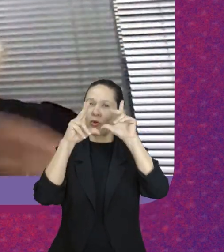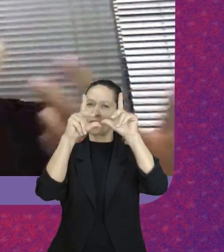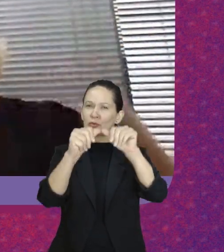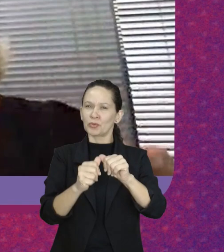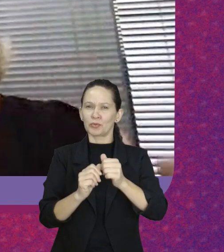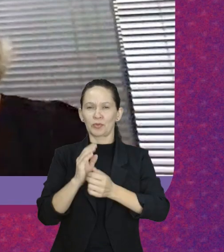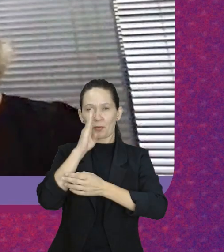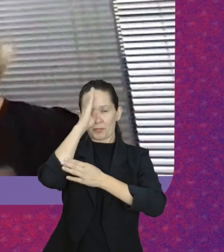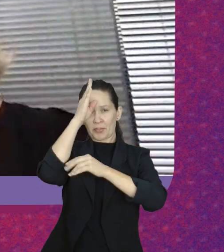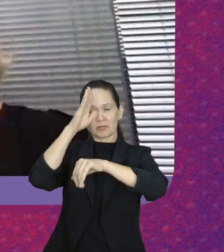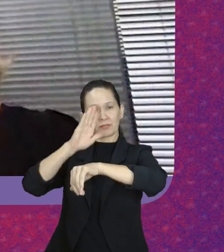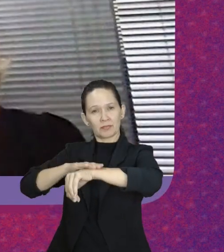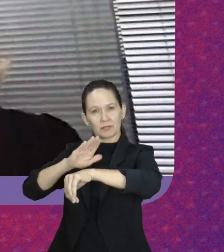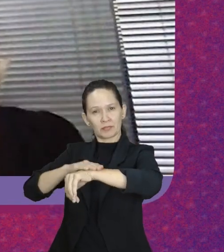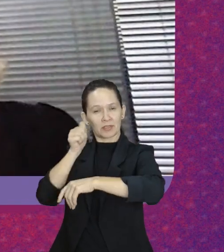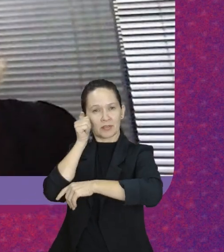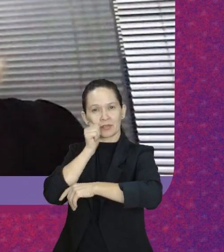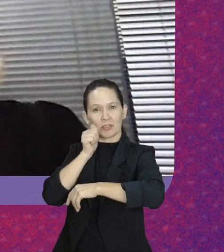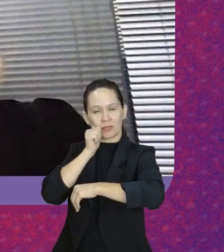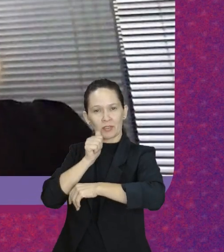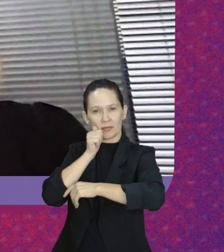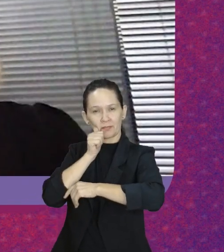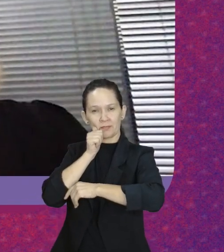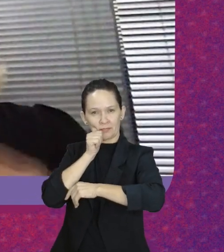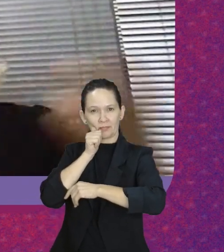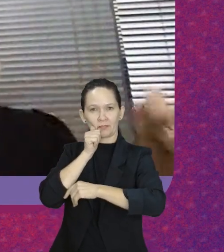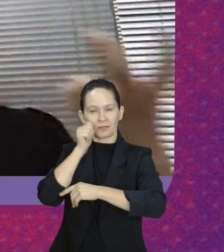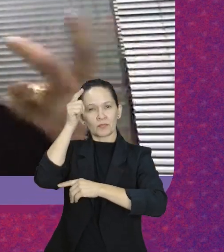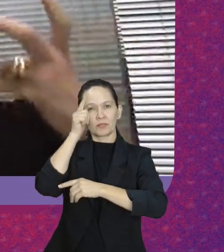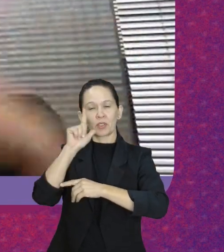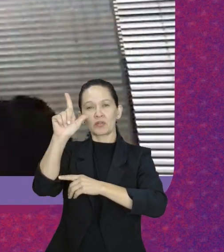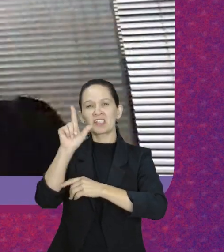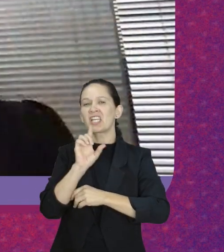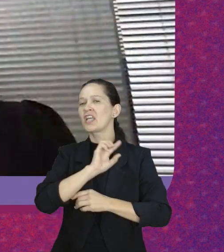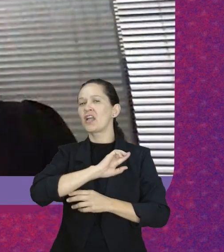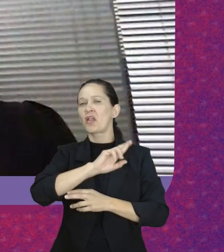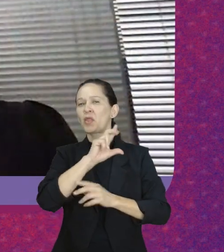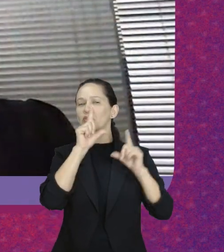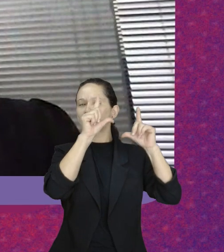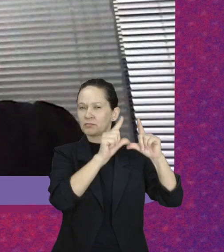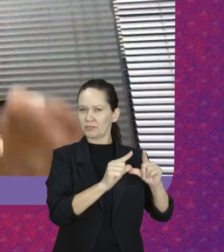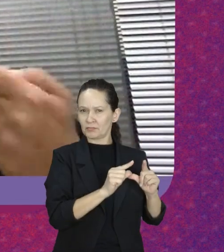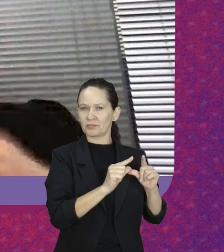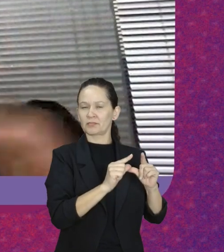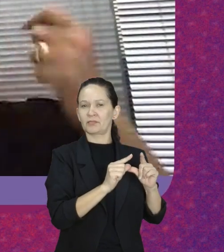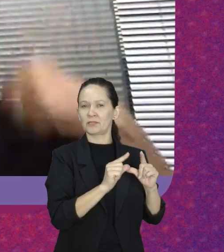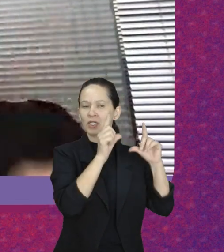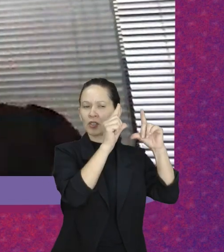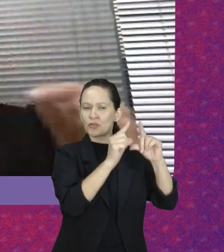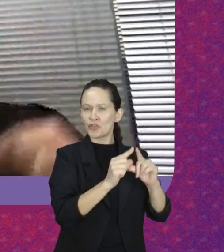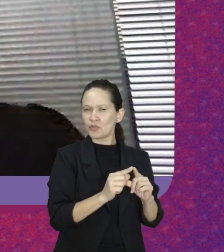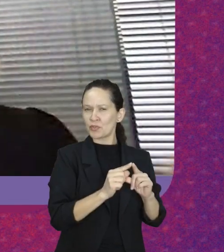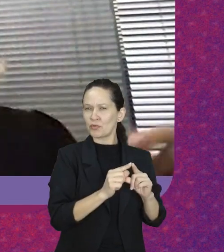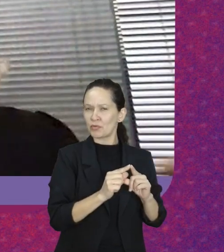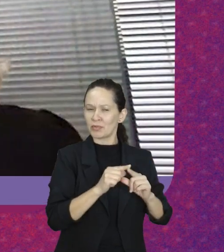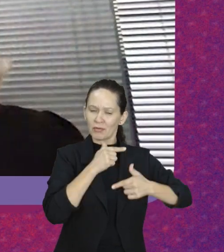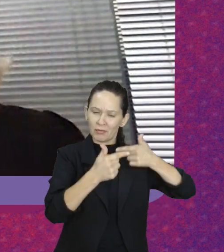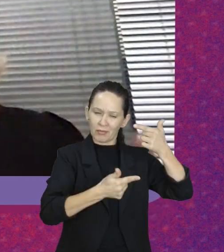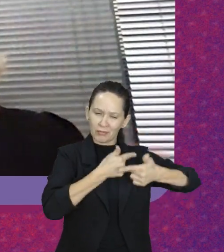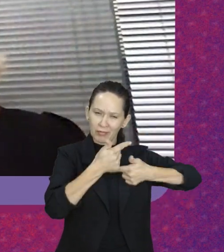a autonomia da mulher, para não apenas para a redução, né, da carga de